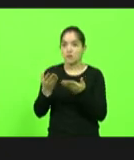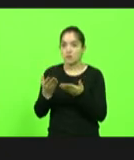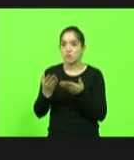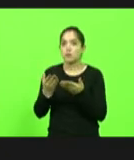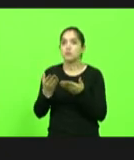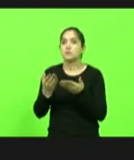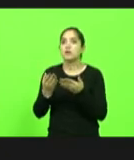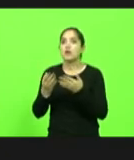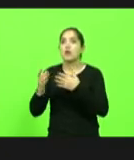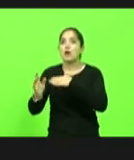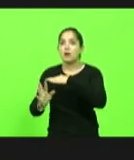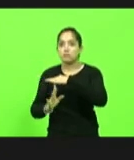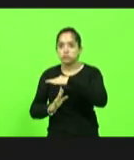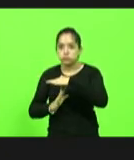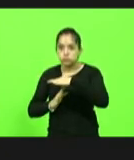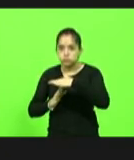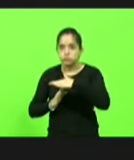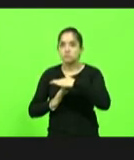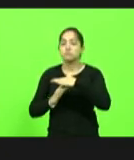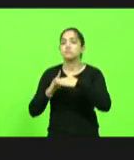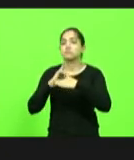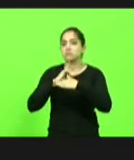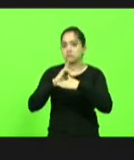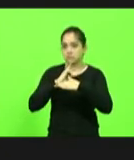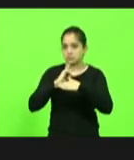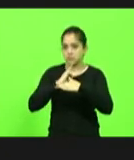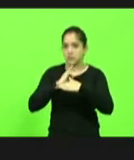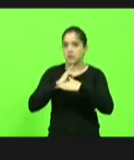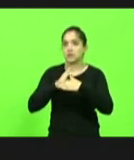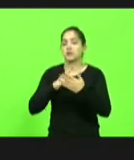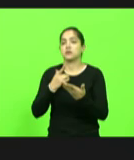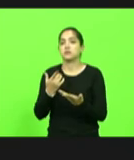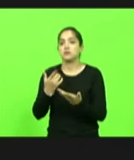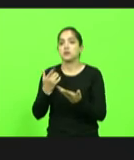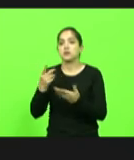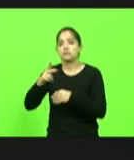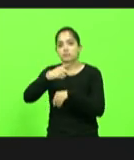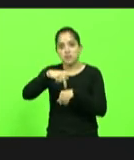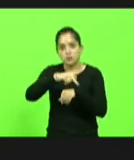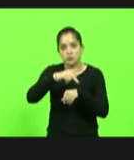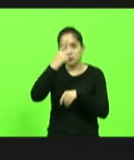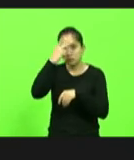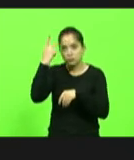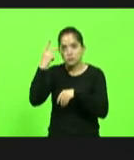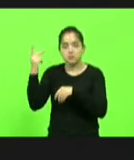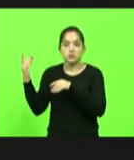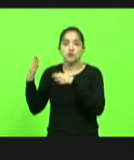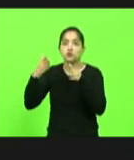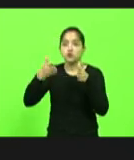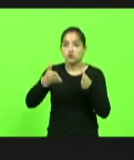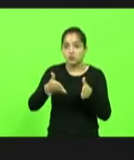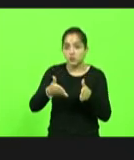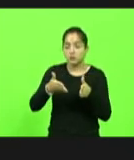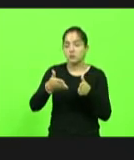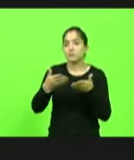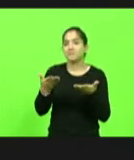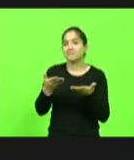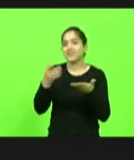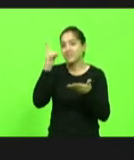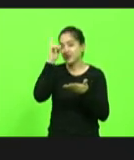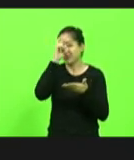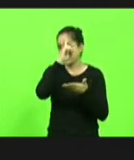imigrantes também como encaminhamento, estrangeiro ou pessoal, que tem grande